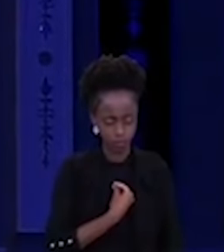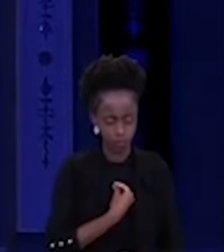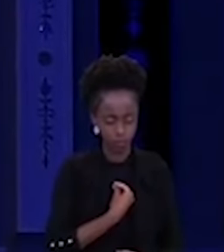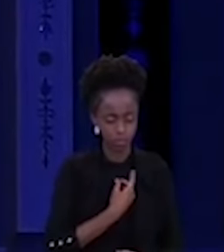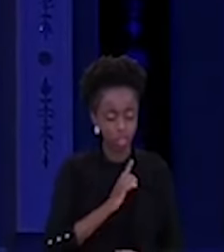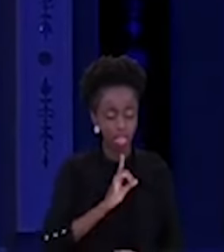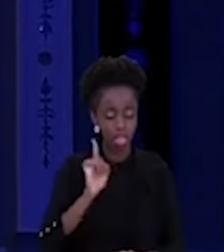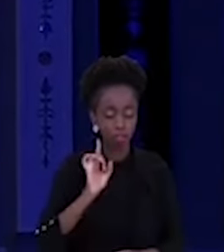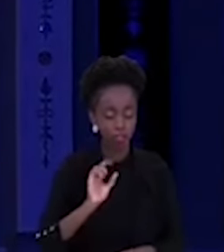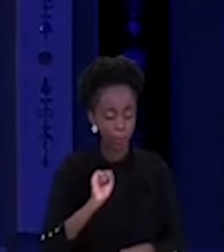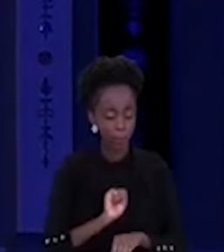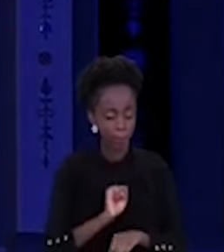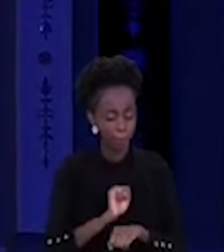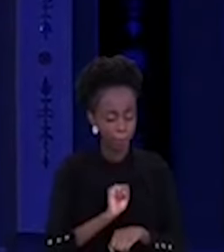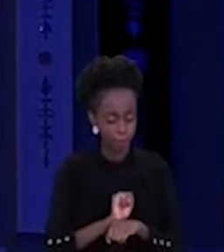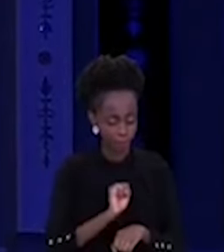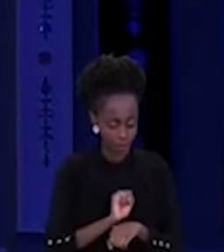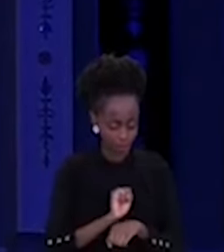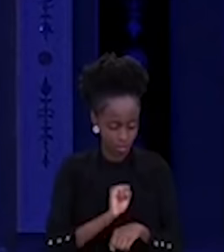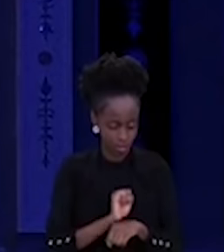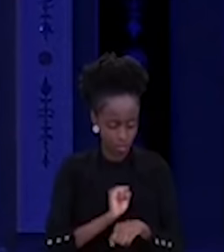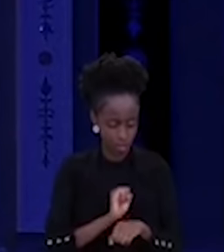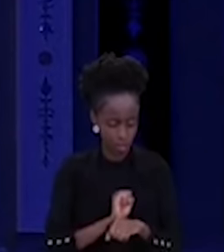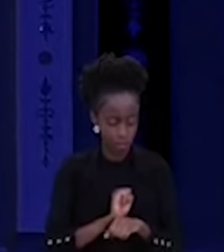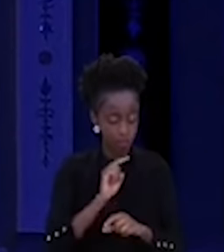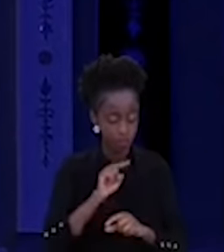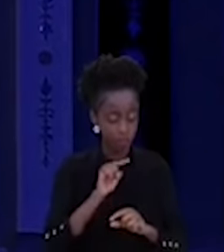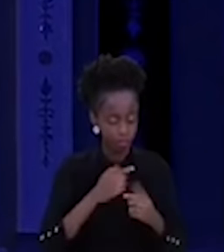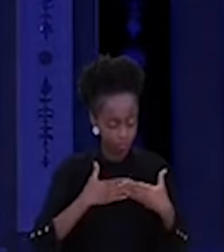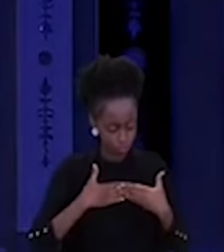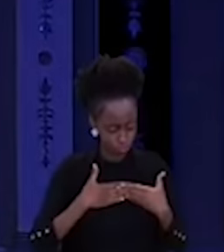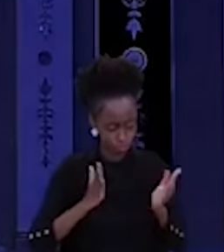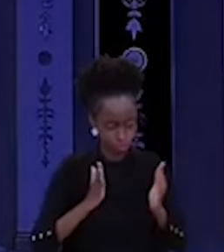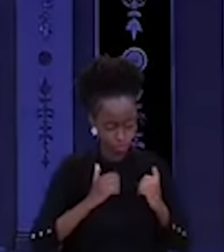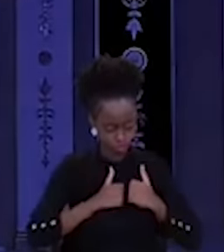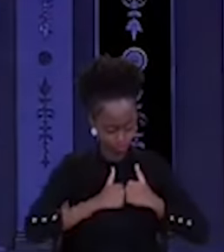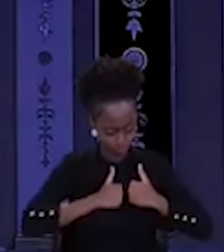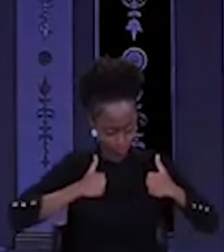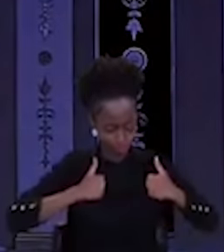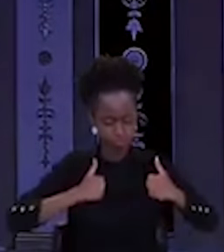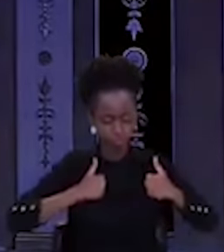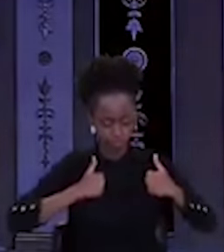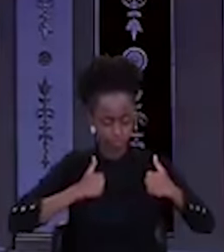Ele só está esperando você rasgar o seu coração,